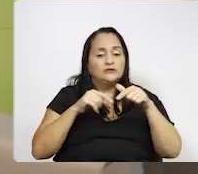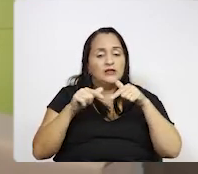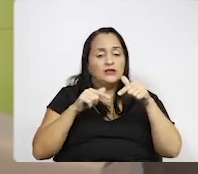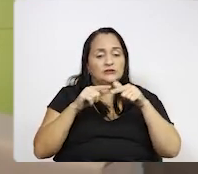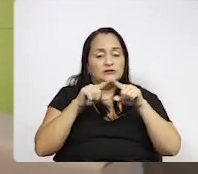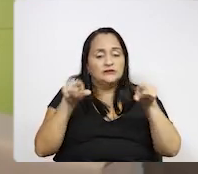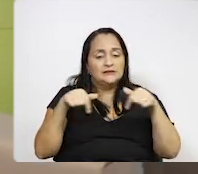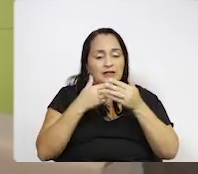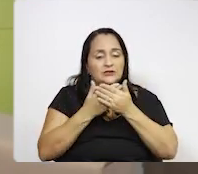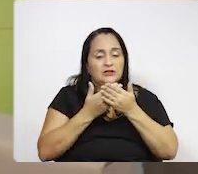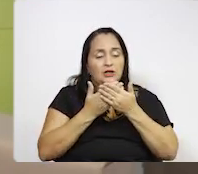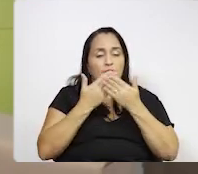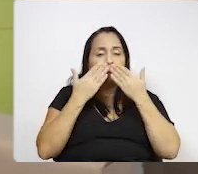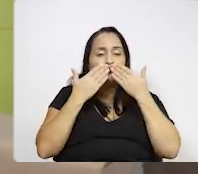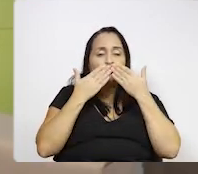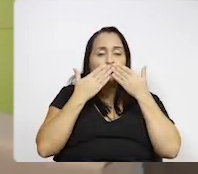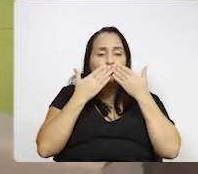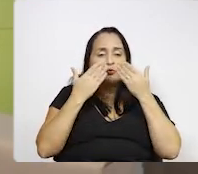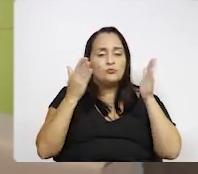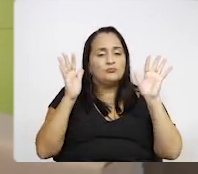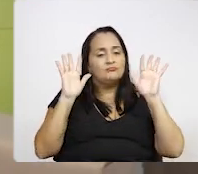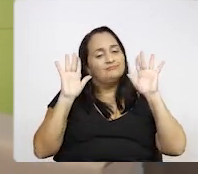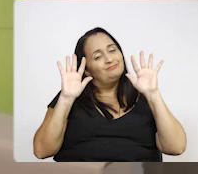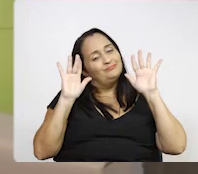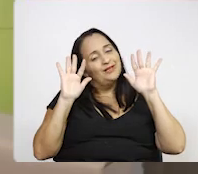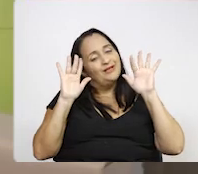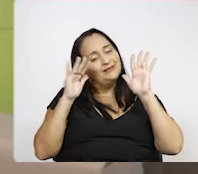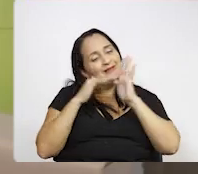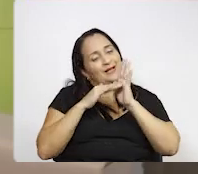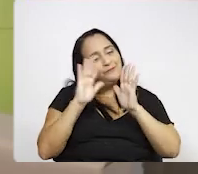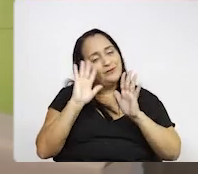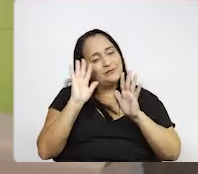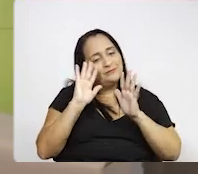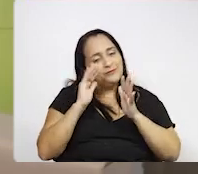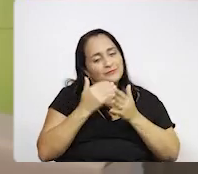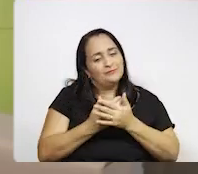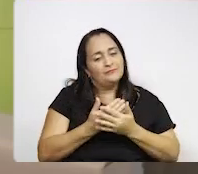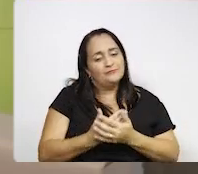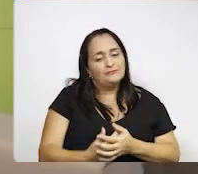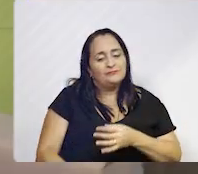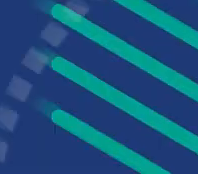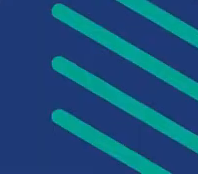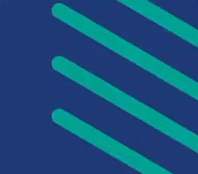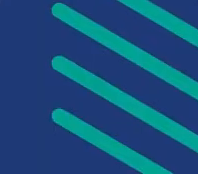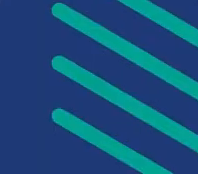sala de aula, viu? Um beijo, ó, obrigado e até a próxima!